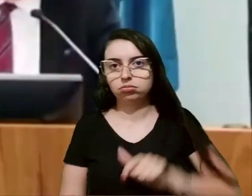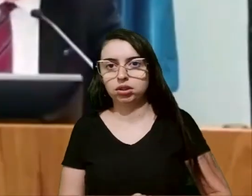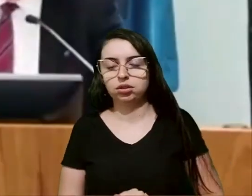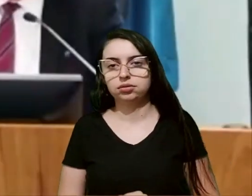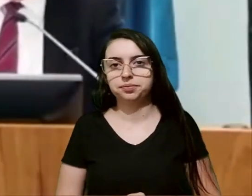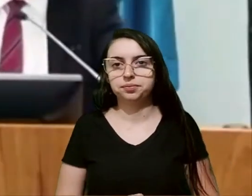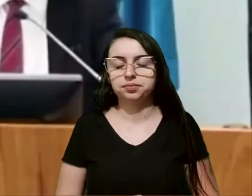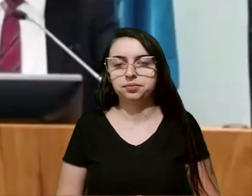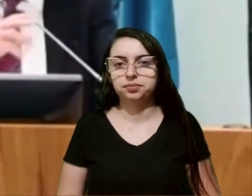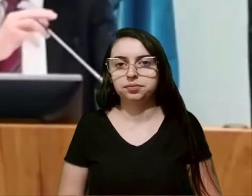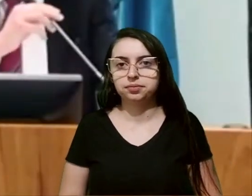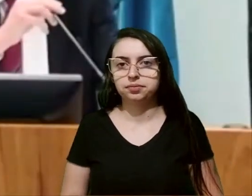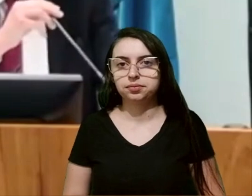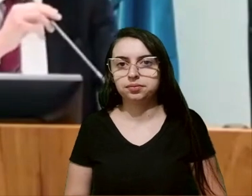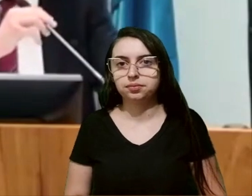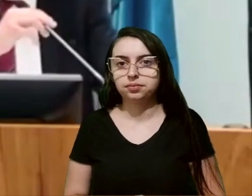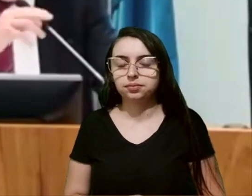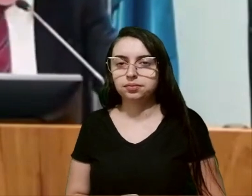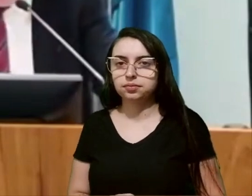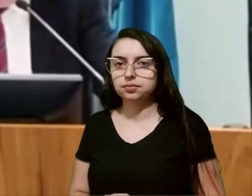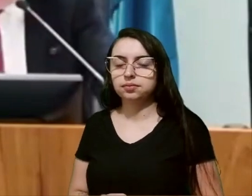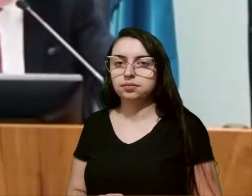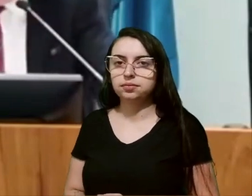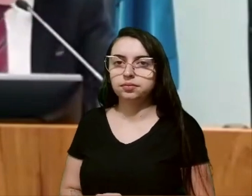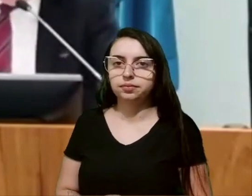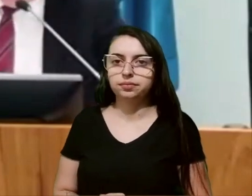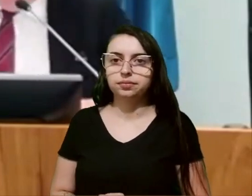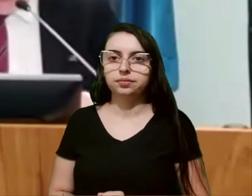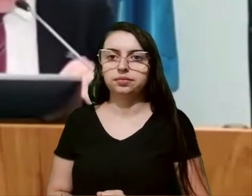Bom, vamos retornar.